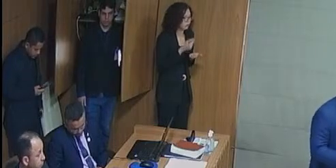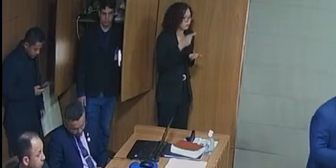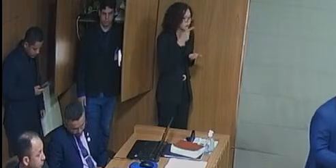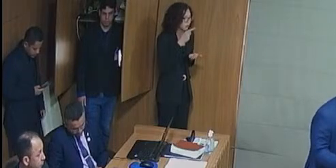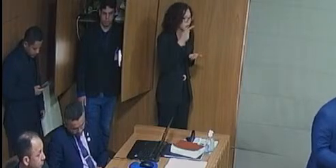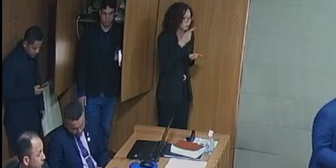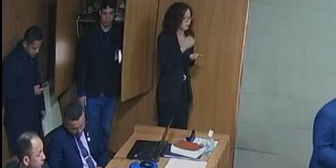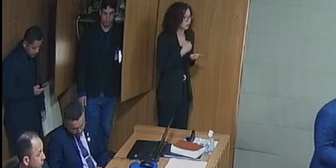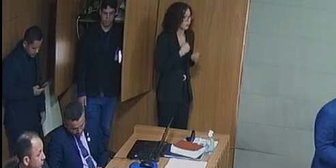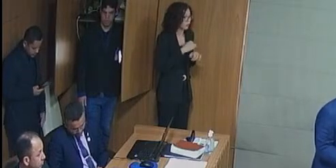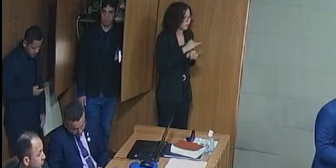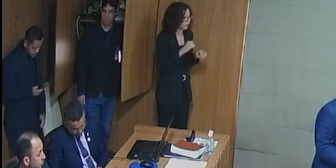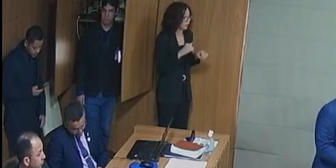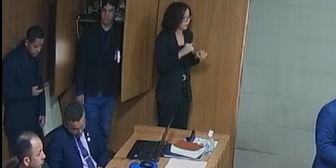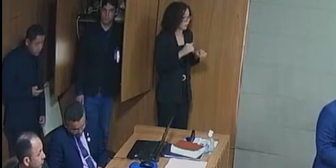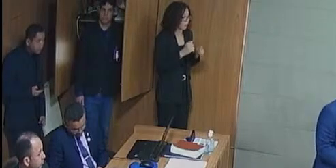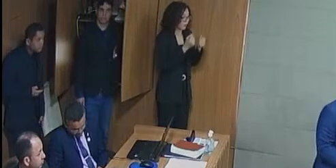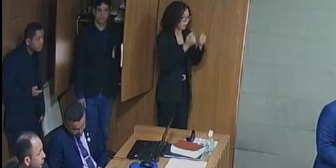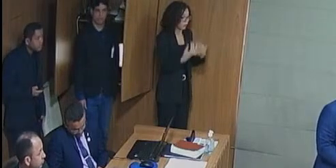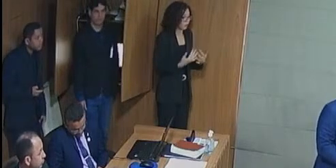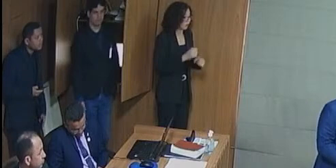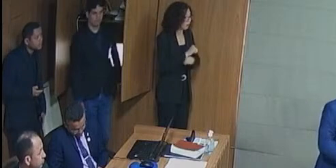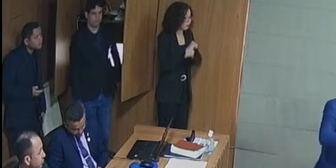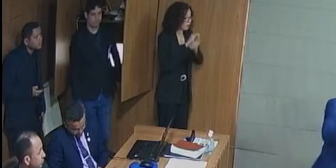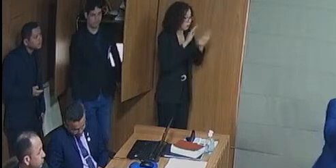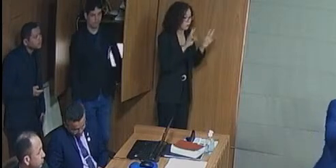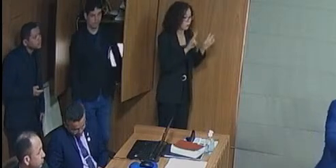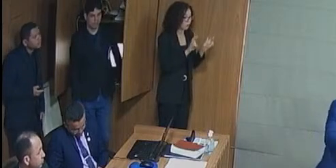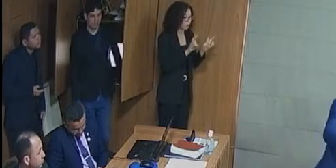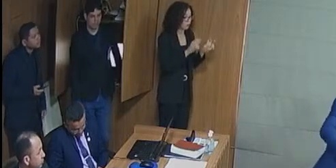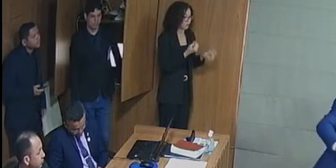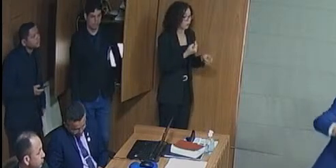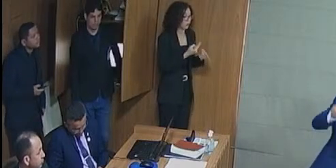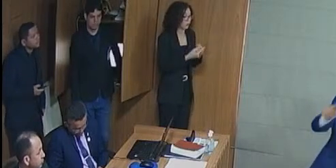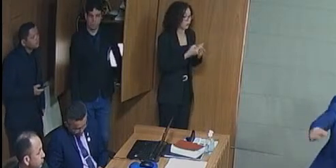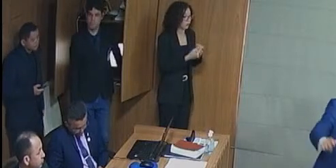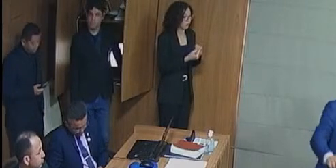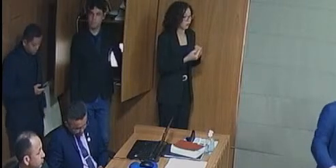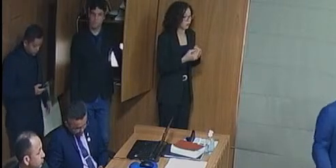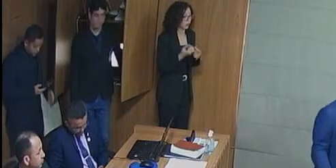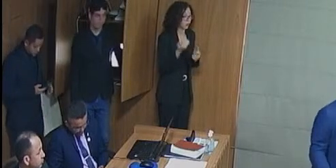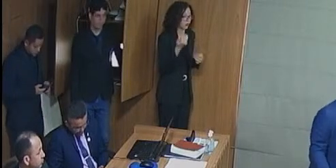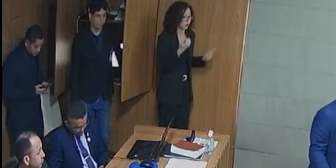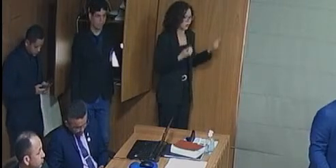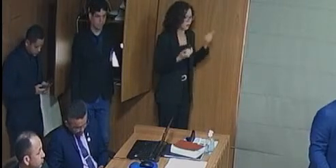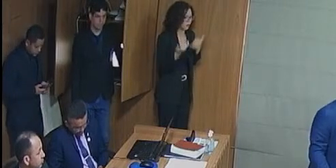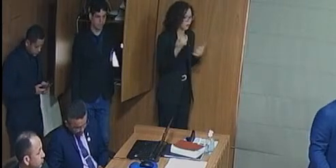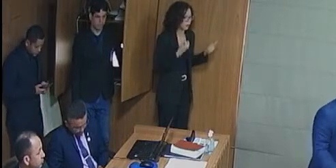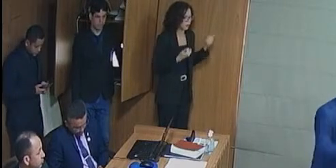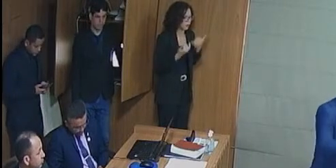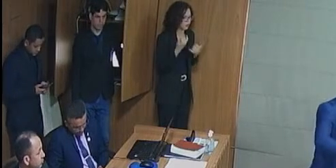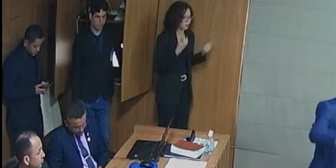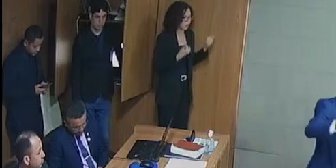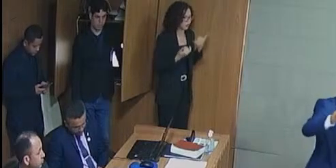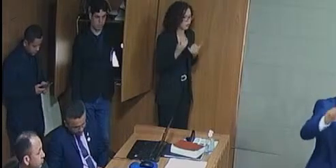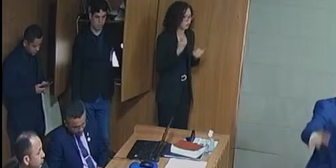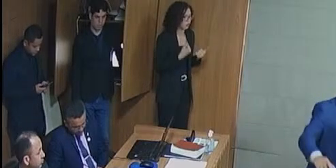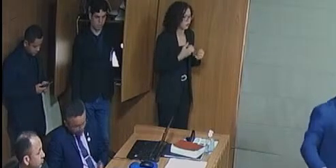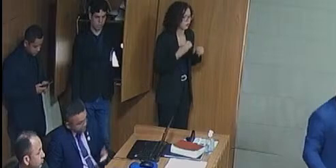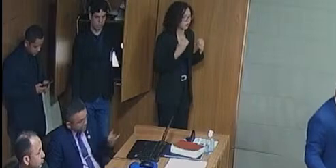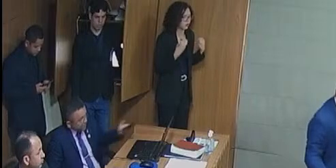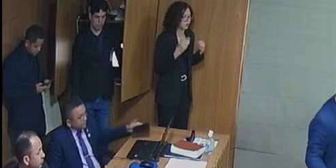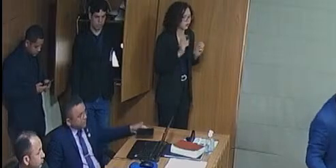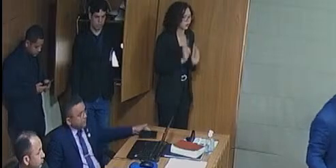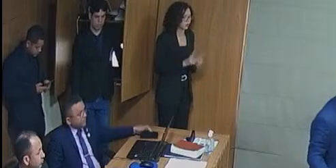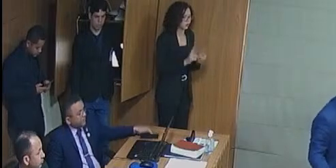eu trago a tona hoje este tema porque não me deixa de chegar recados na minha porta não me deixa chegar recados